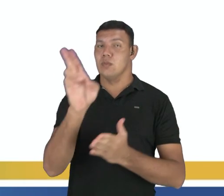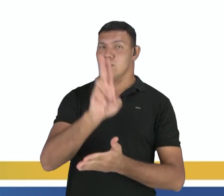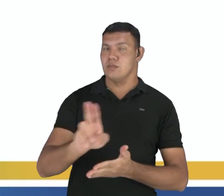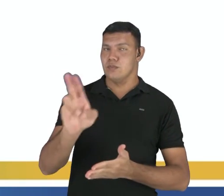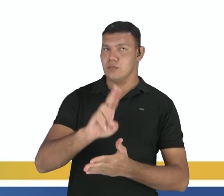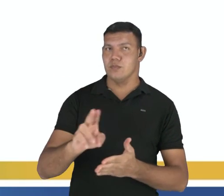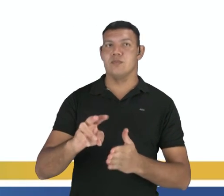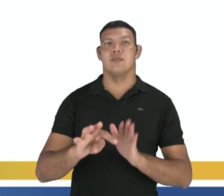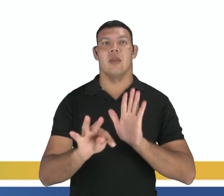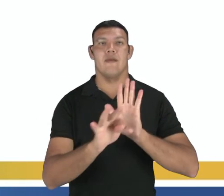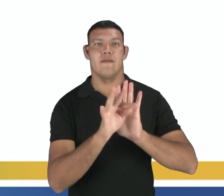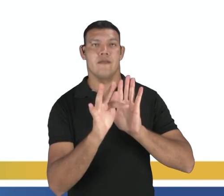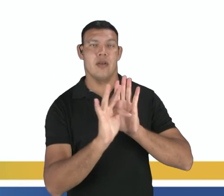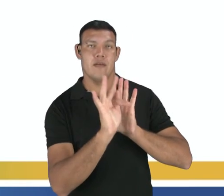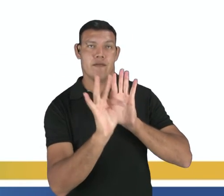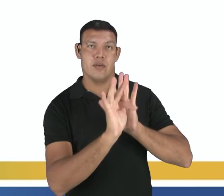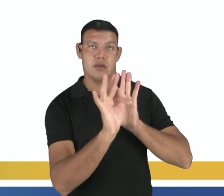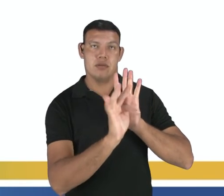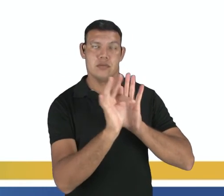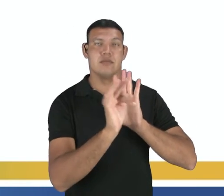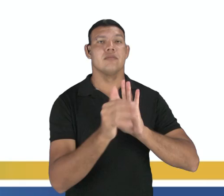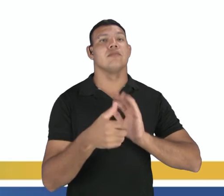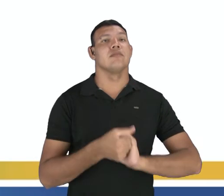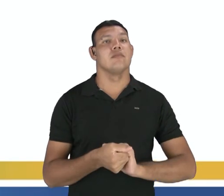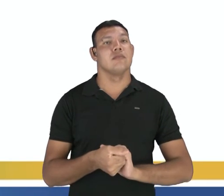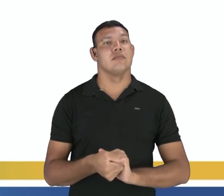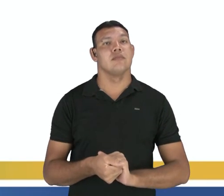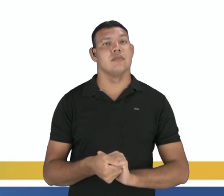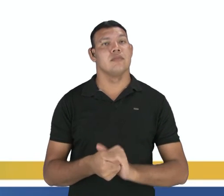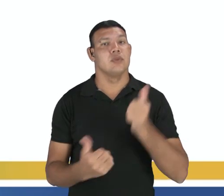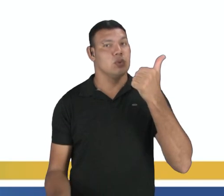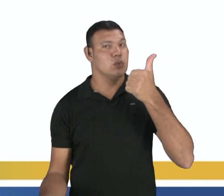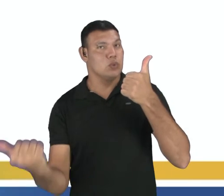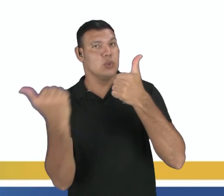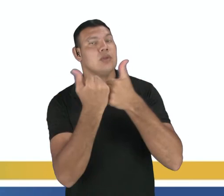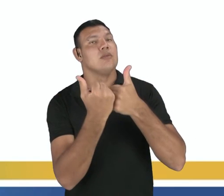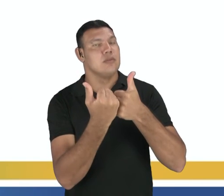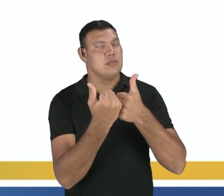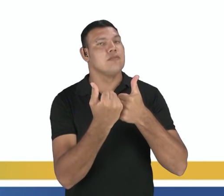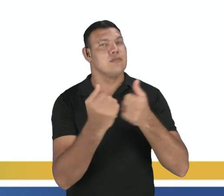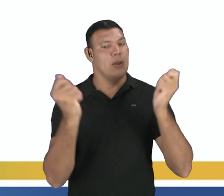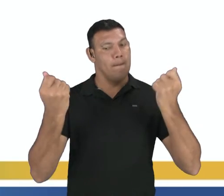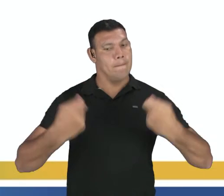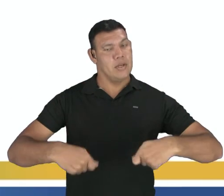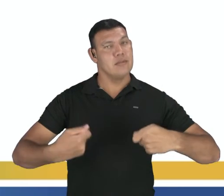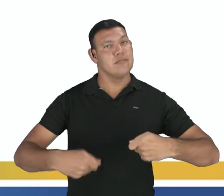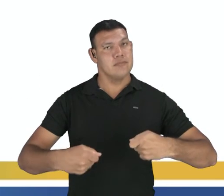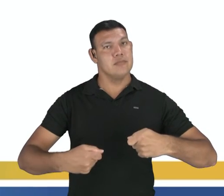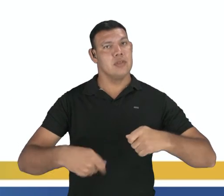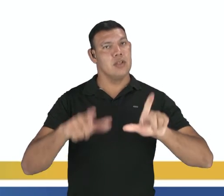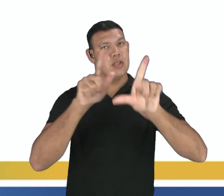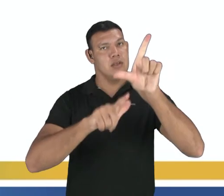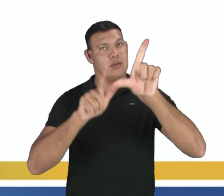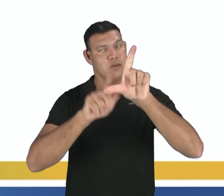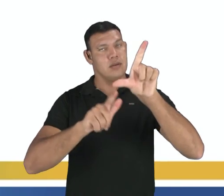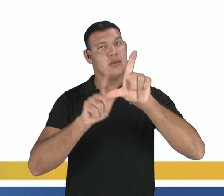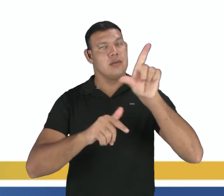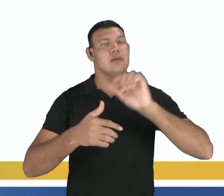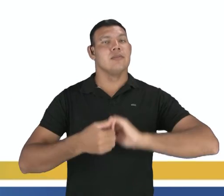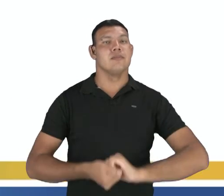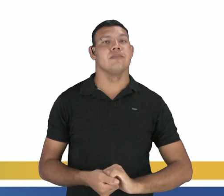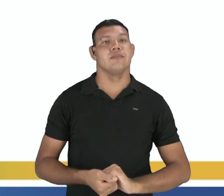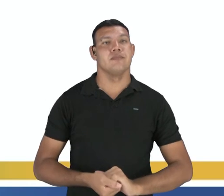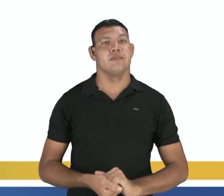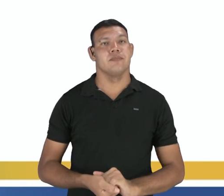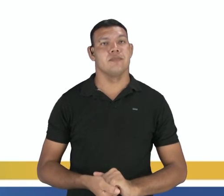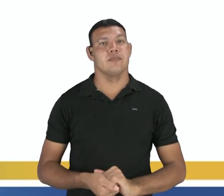a equação dada da situação e fazer as substituições necessárias das incógnitas. Então, acompanhe